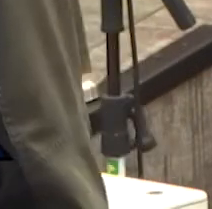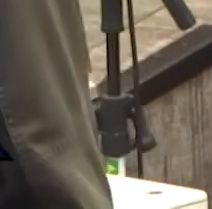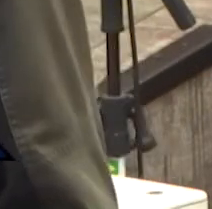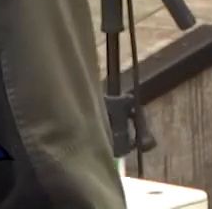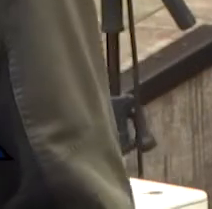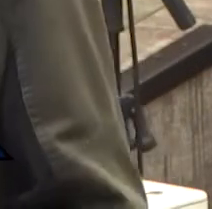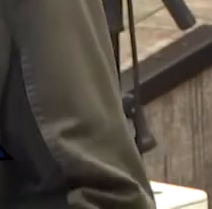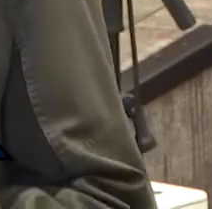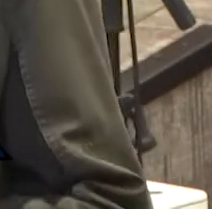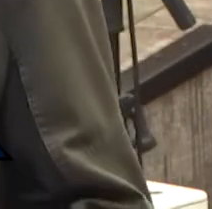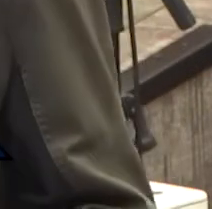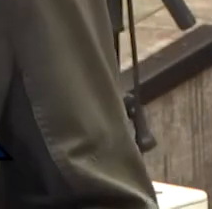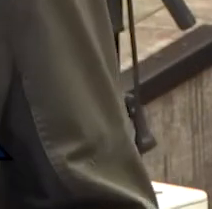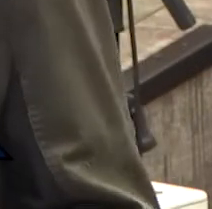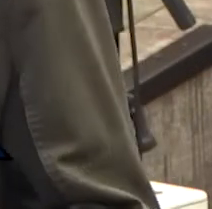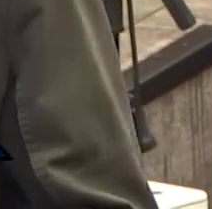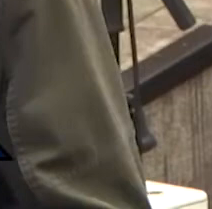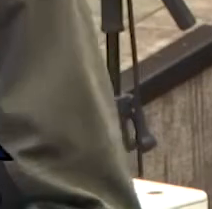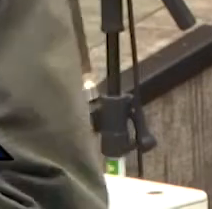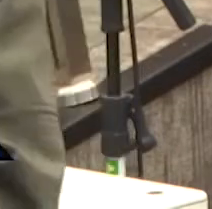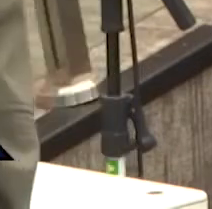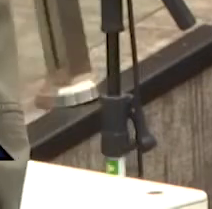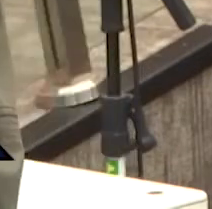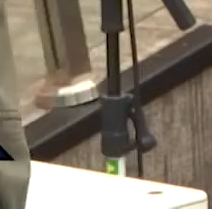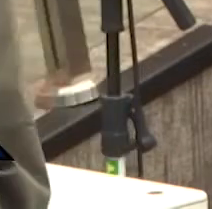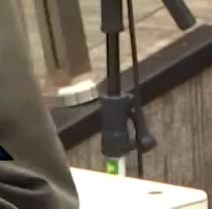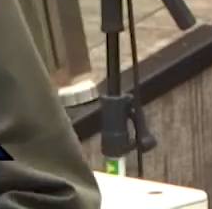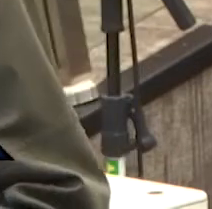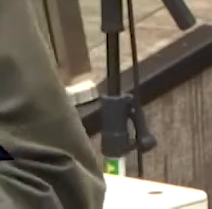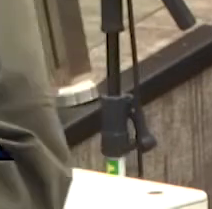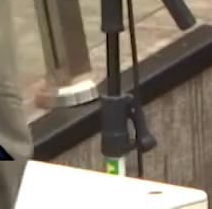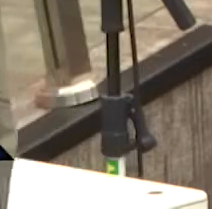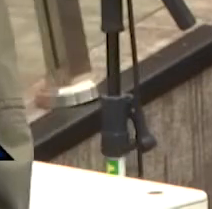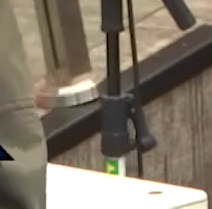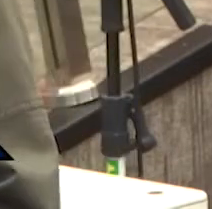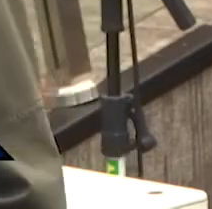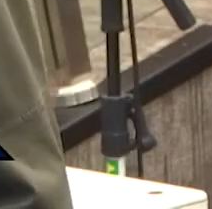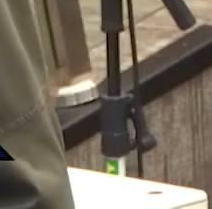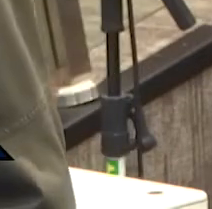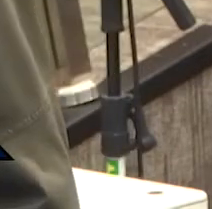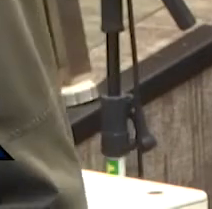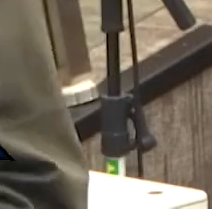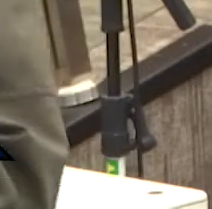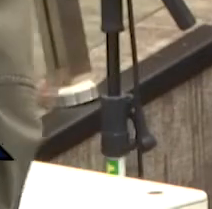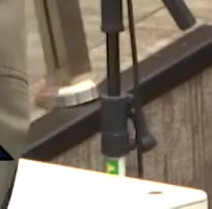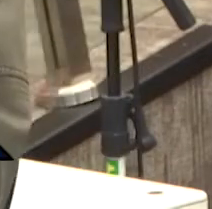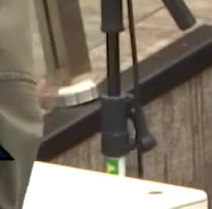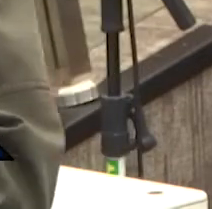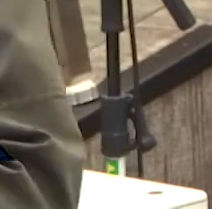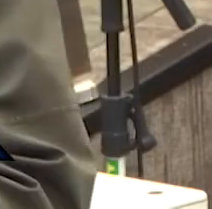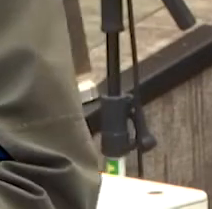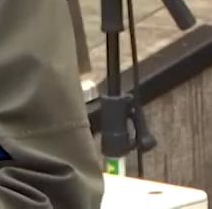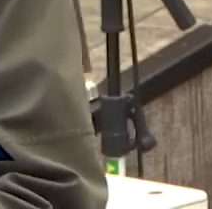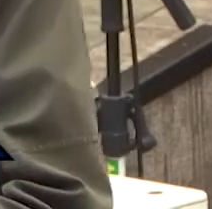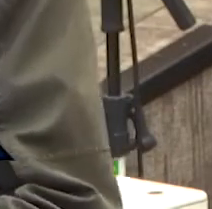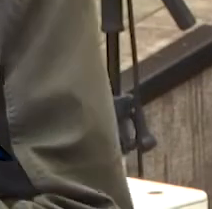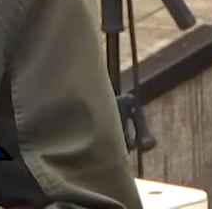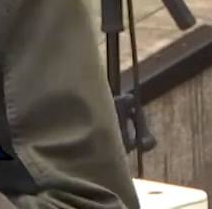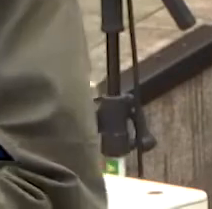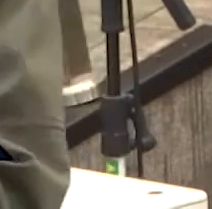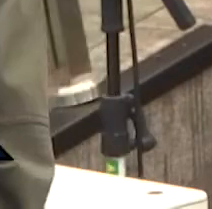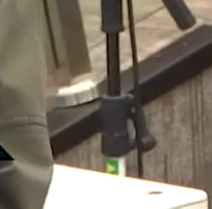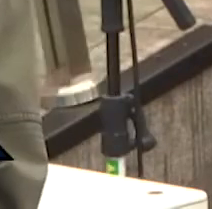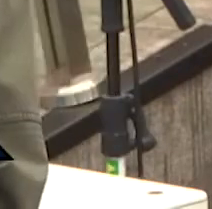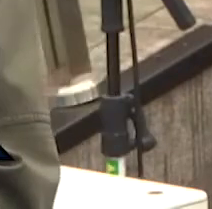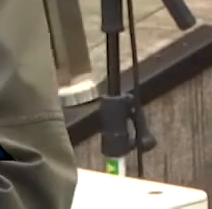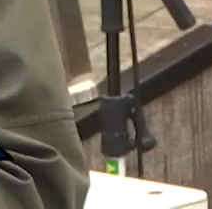pressionar para que a Secretaria abra um canal de diálogo e de negociação com essa categoria. Esse canal está interrompido e a